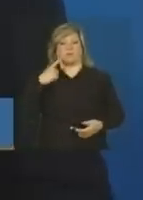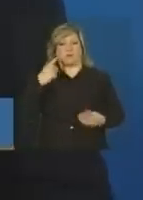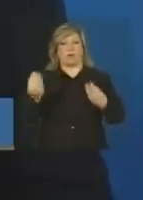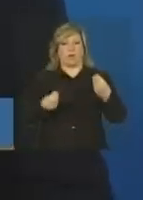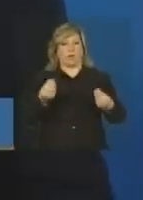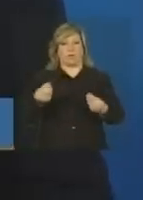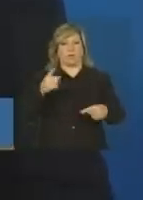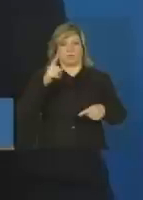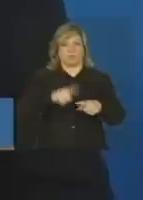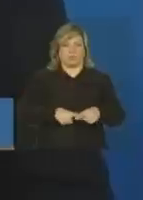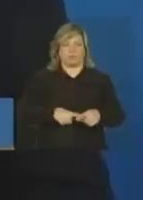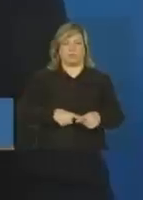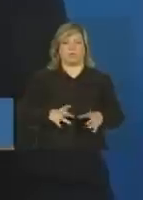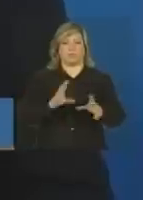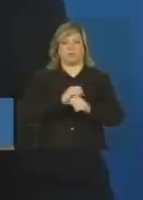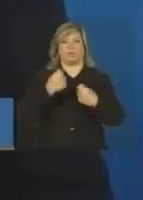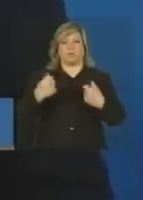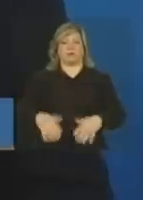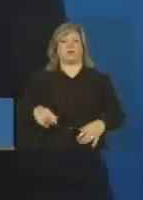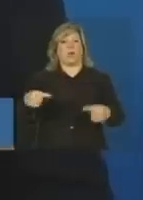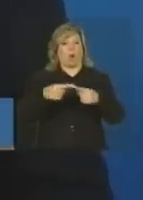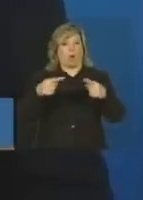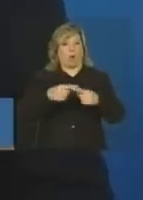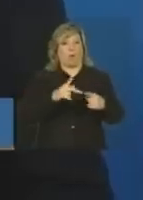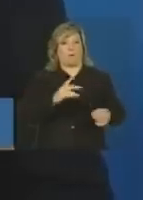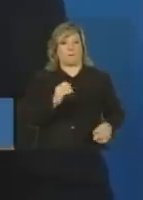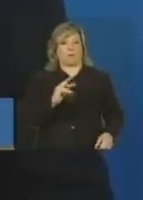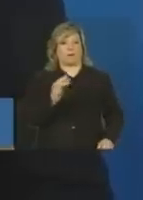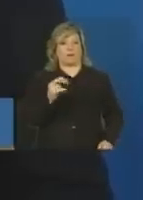dos gastos. De acordo com a portaria, ele deve